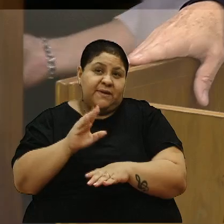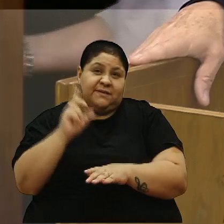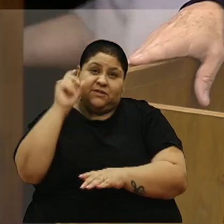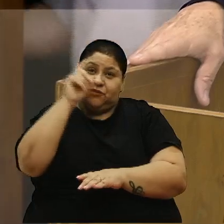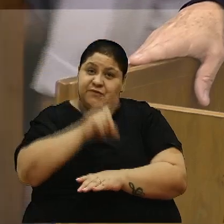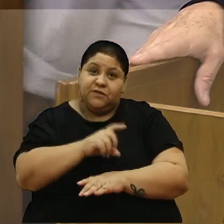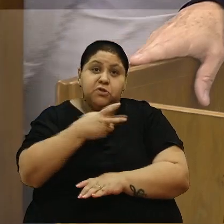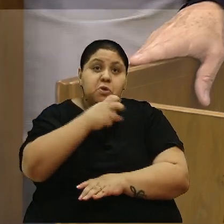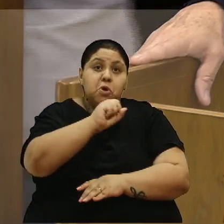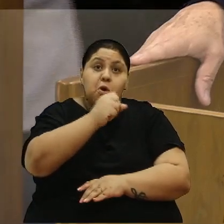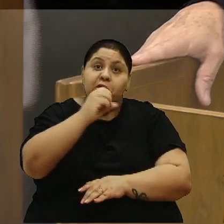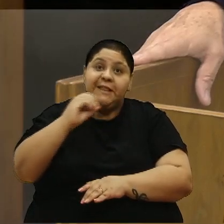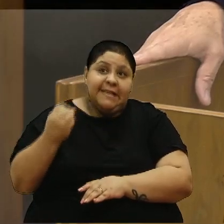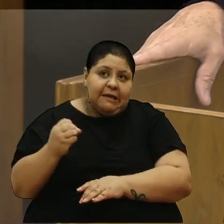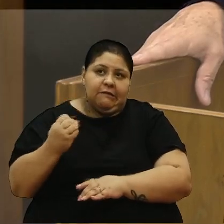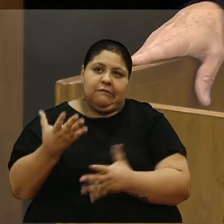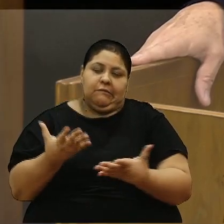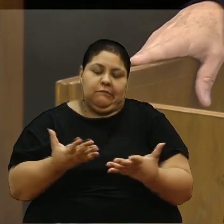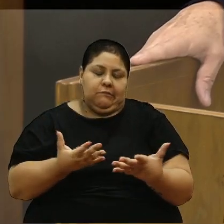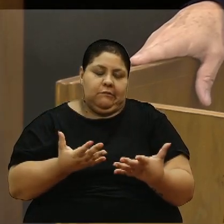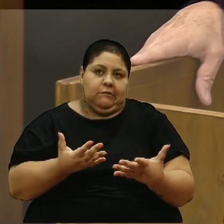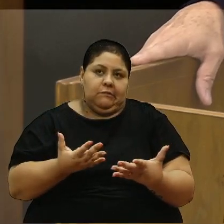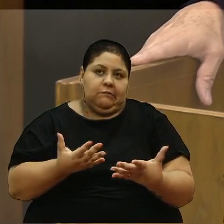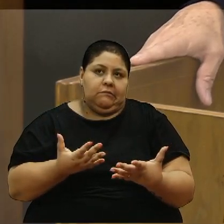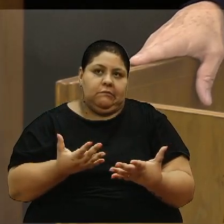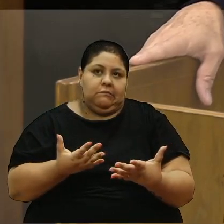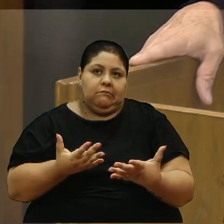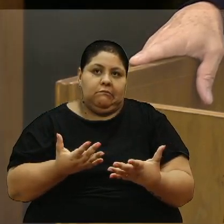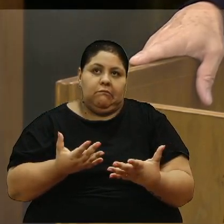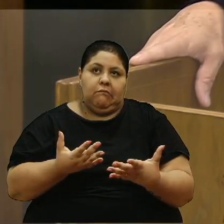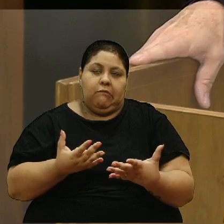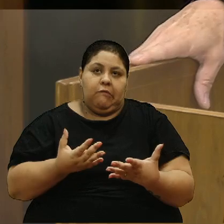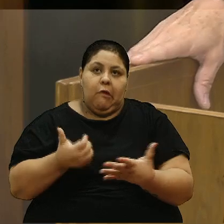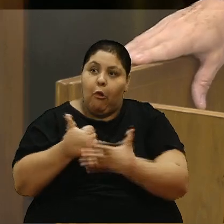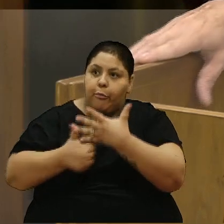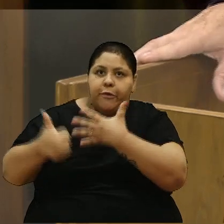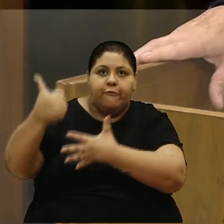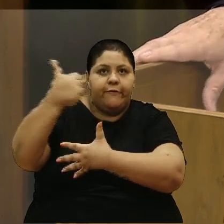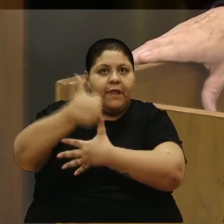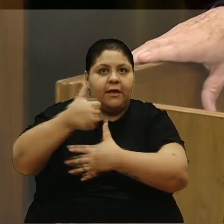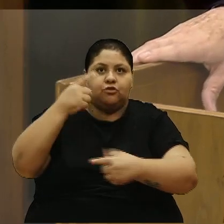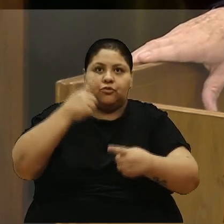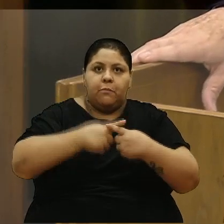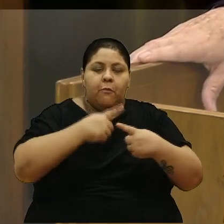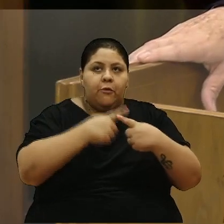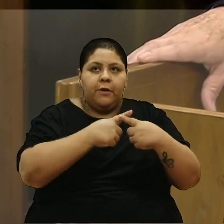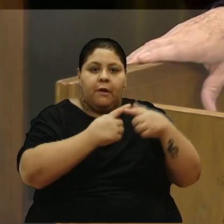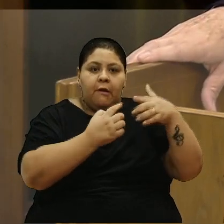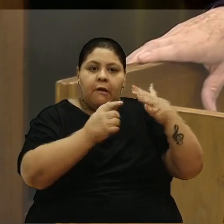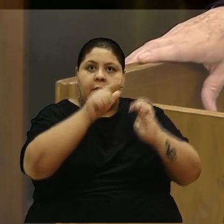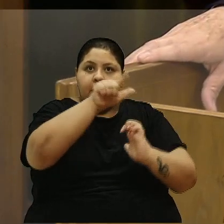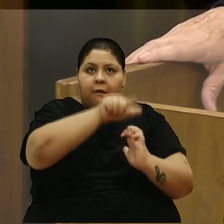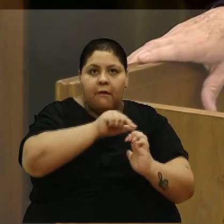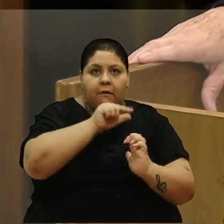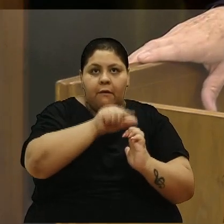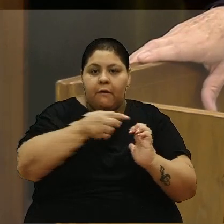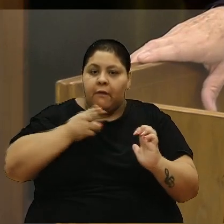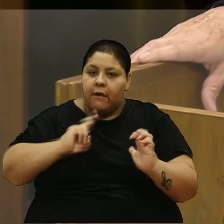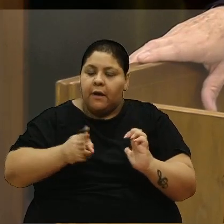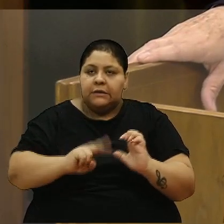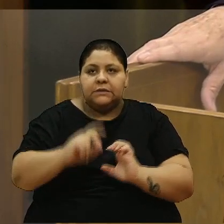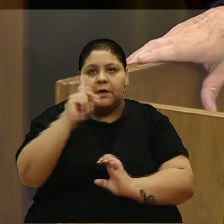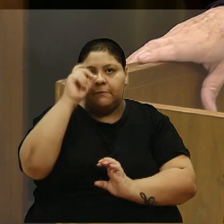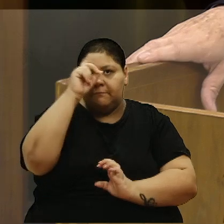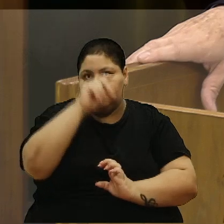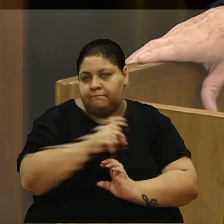80 é uma façanha, porque empreender é sempre muito difícil,